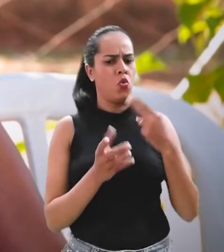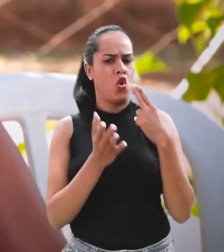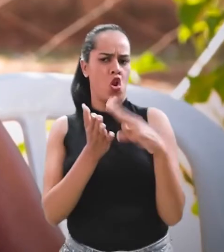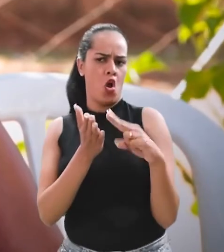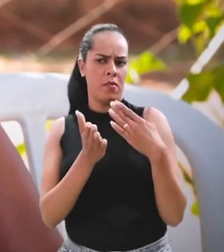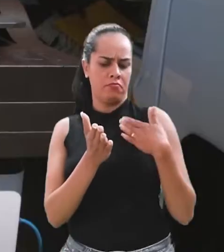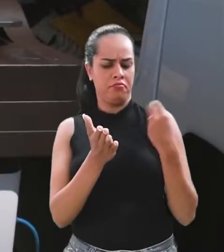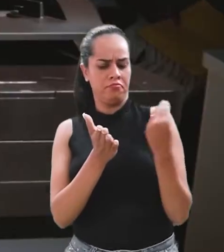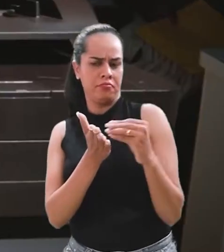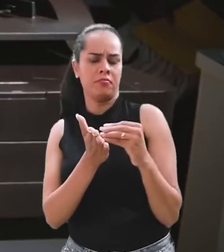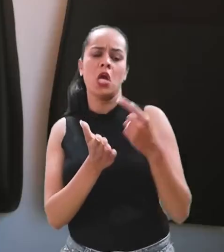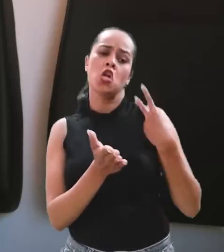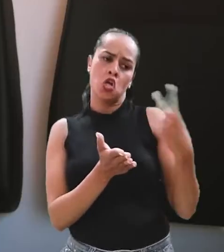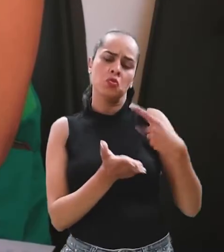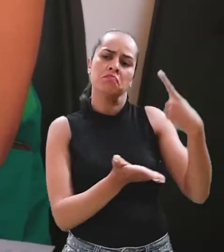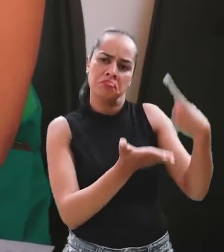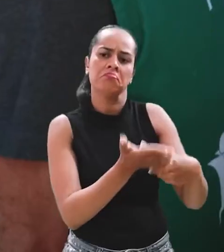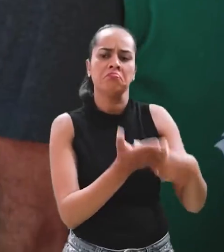tava decidido.